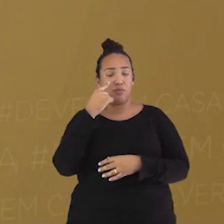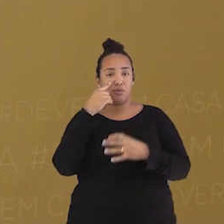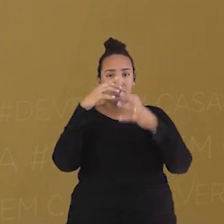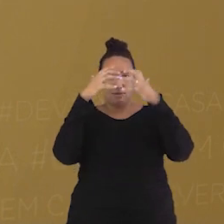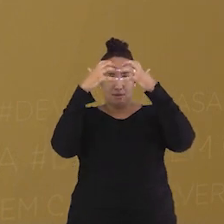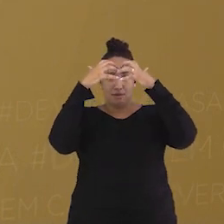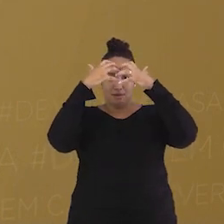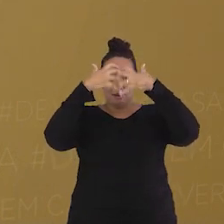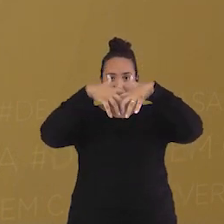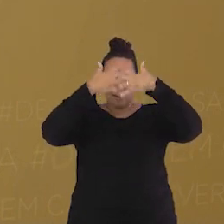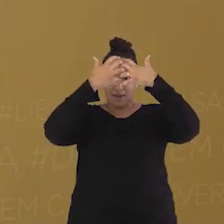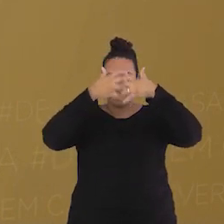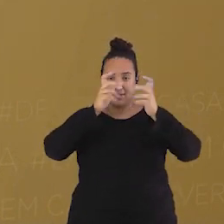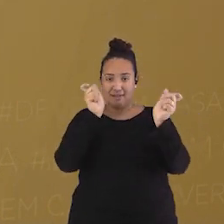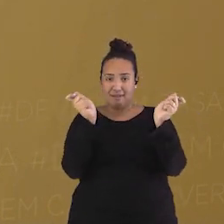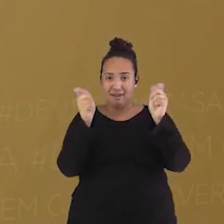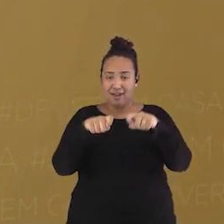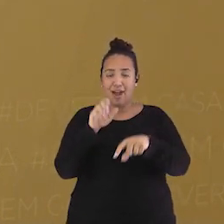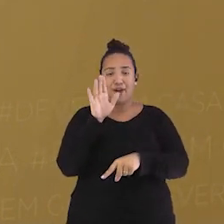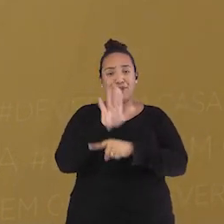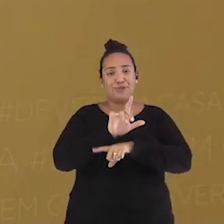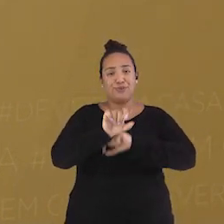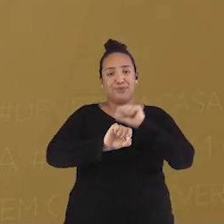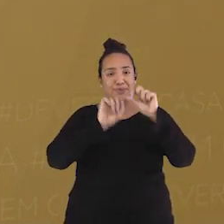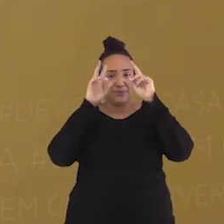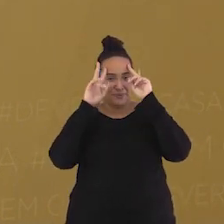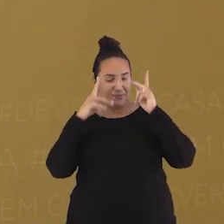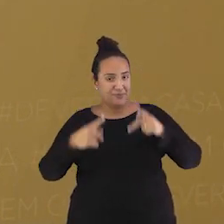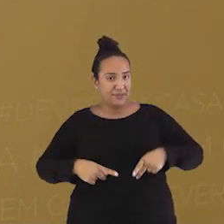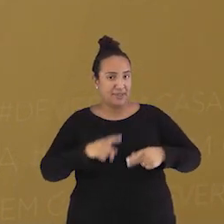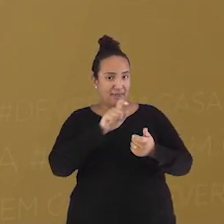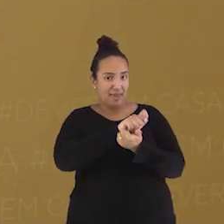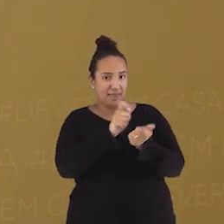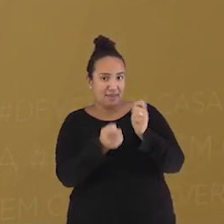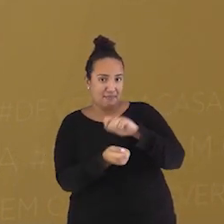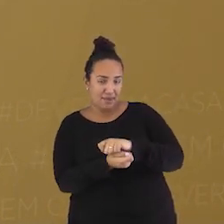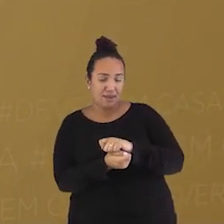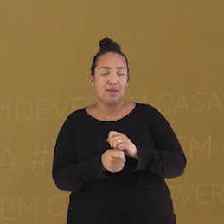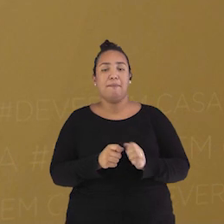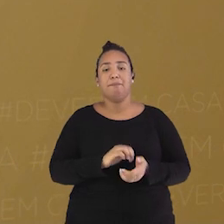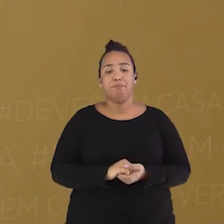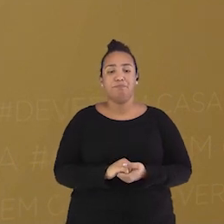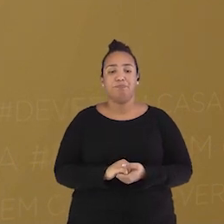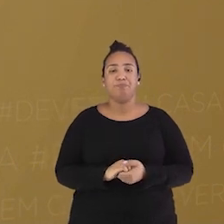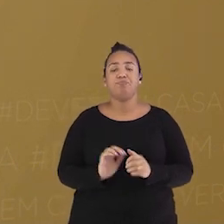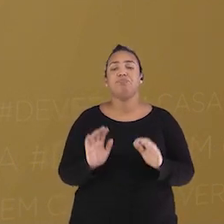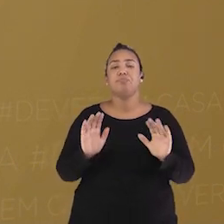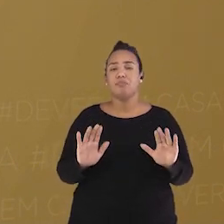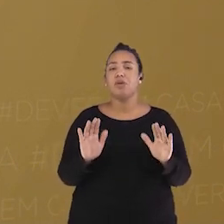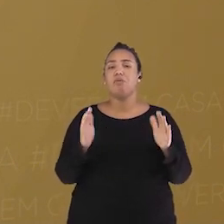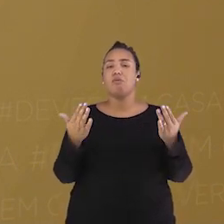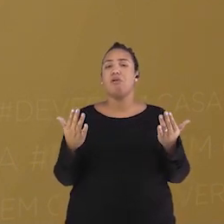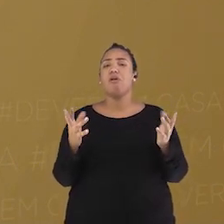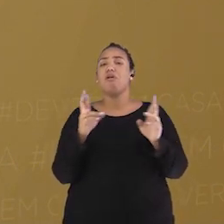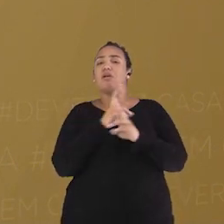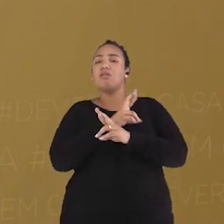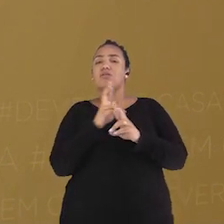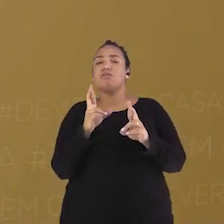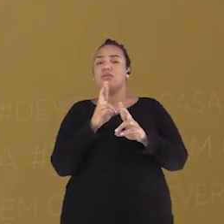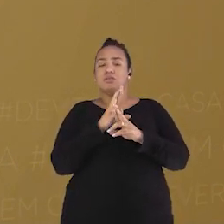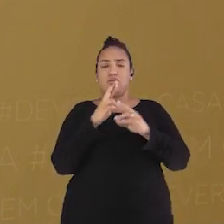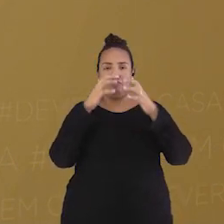é uma grande característica que ajudou na adaptação do ser humano à Terra. Que relação existe entre o